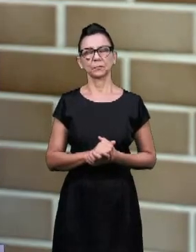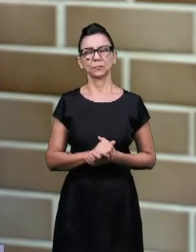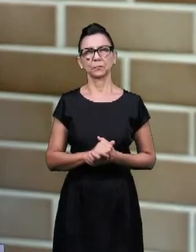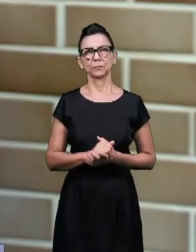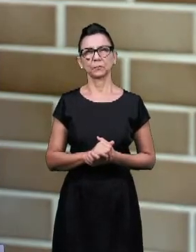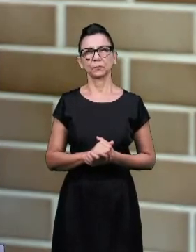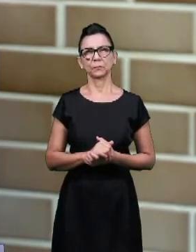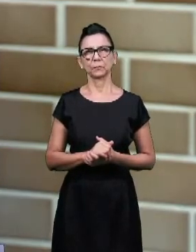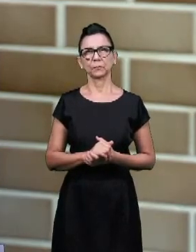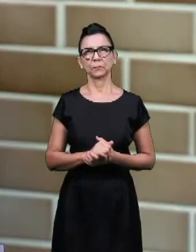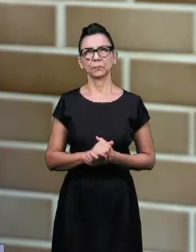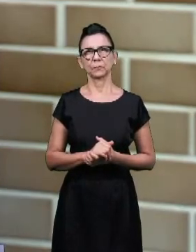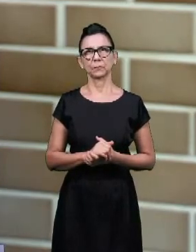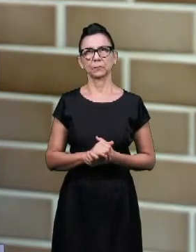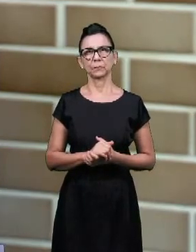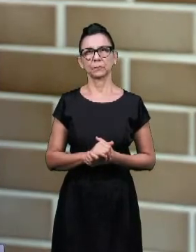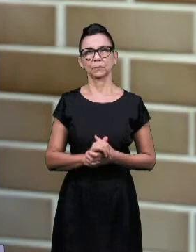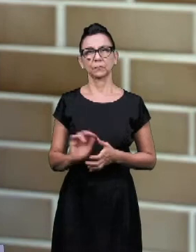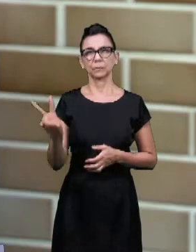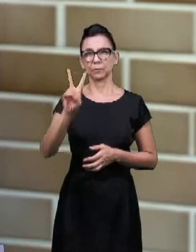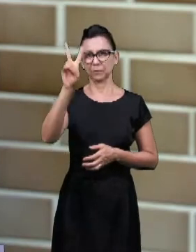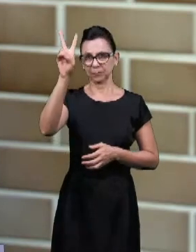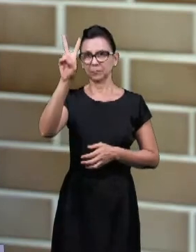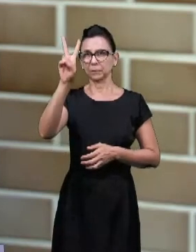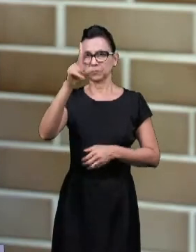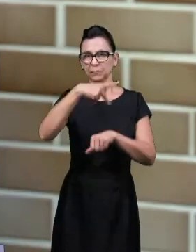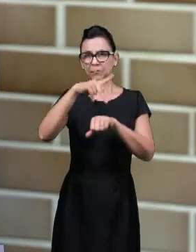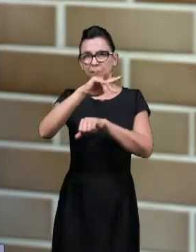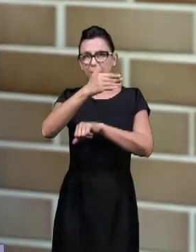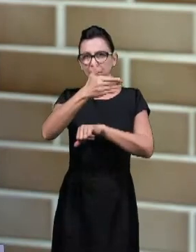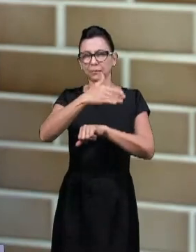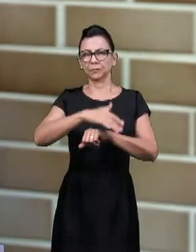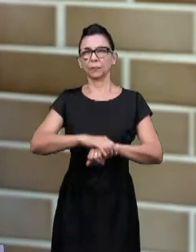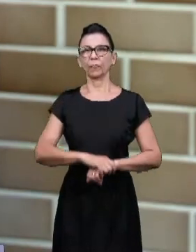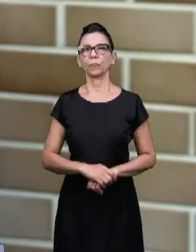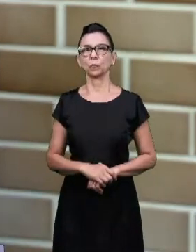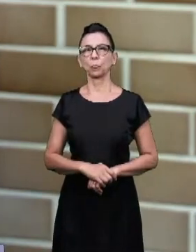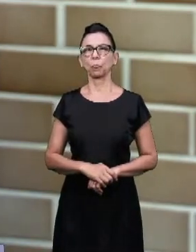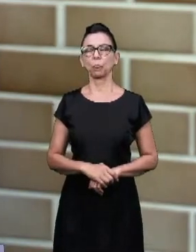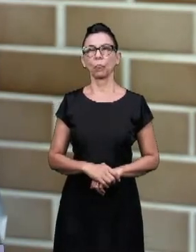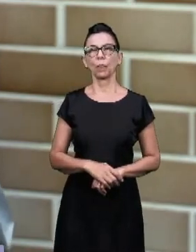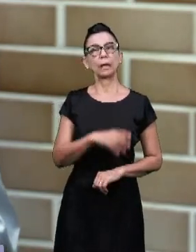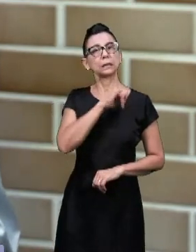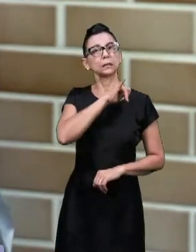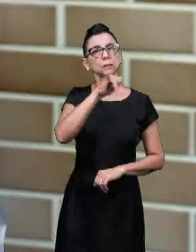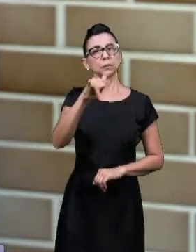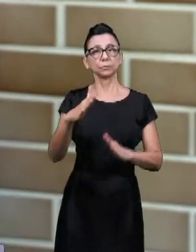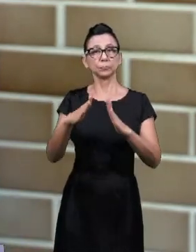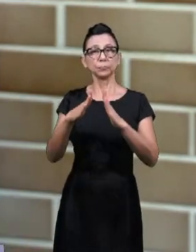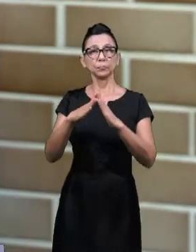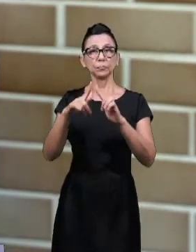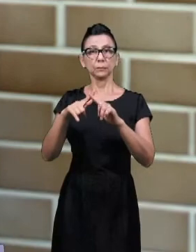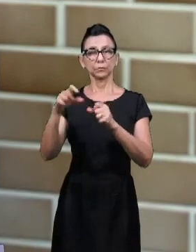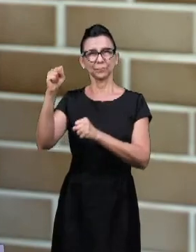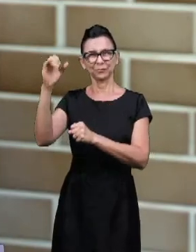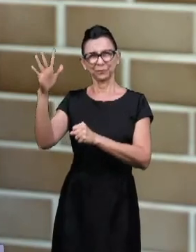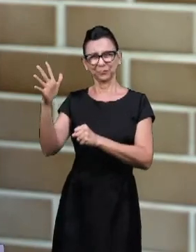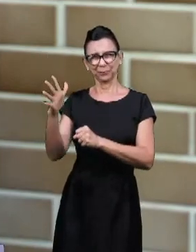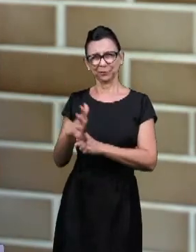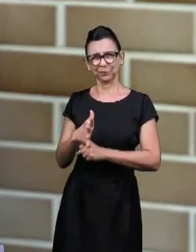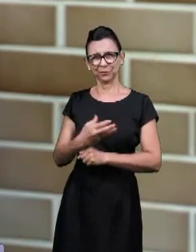Guajabita, lá em Venezuela, quando ele disse: a igreja de Sardes caiu numa decadência